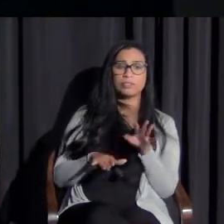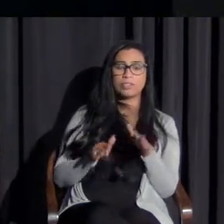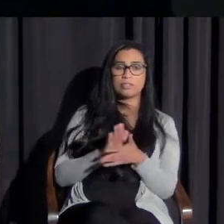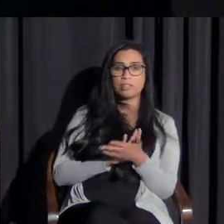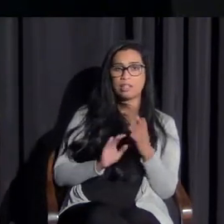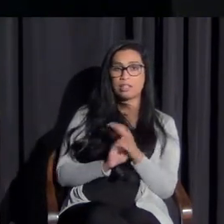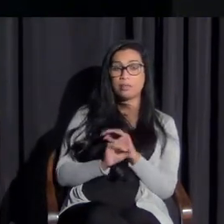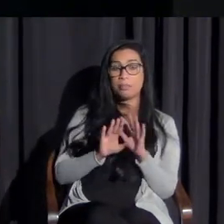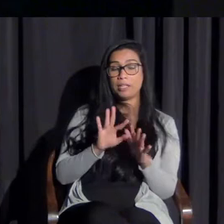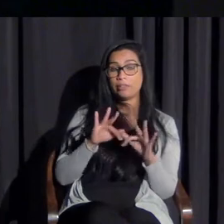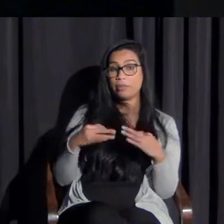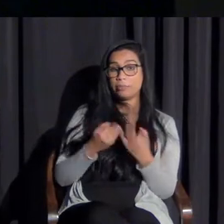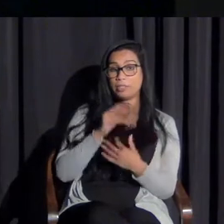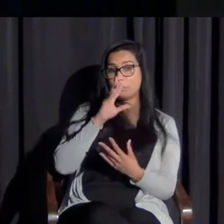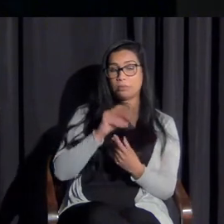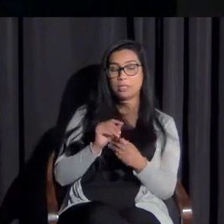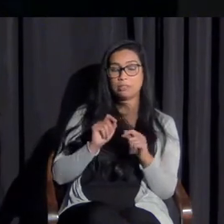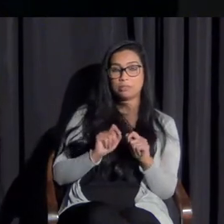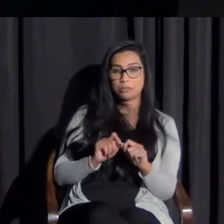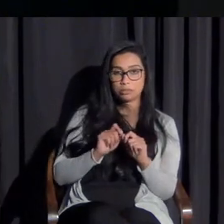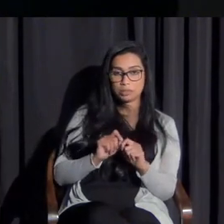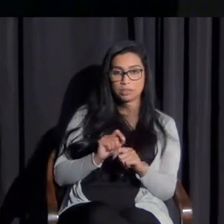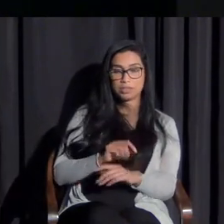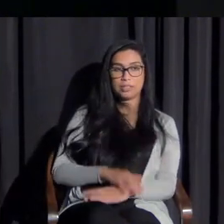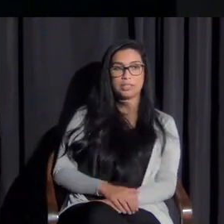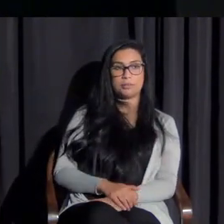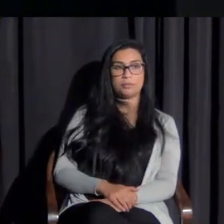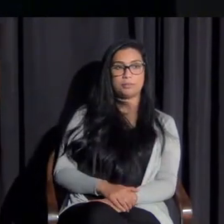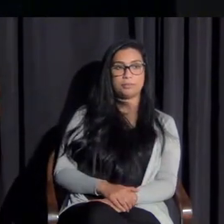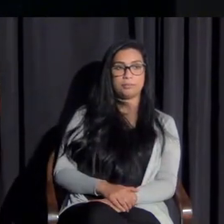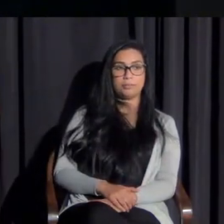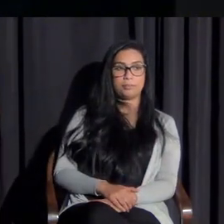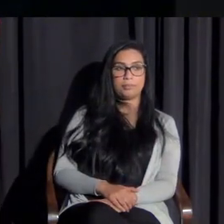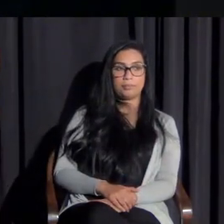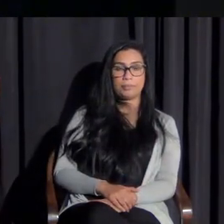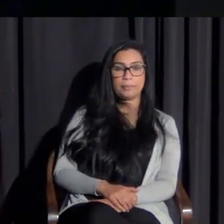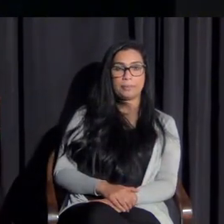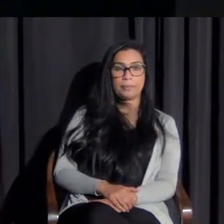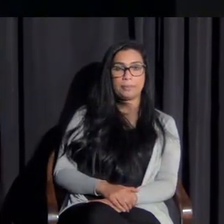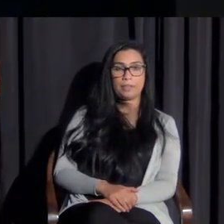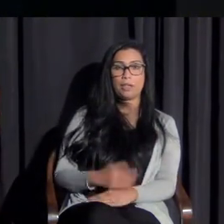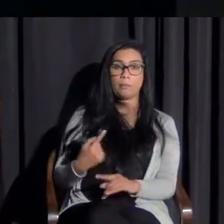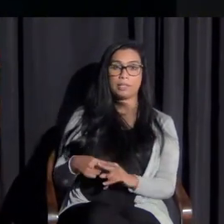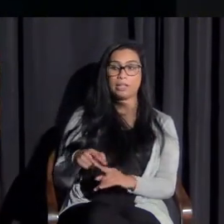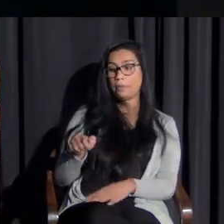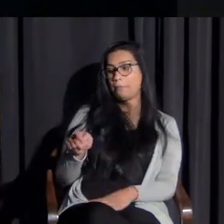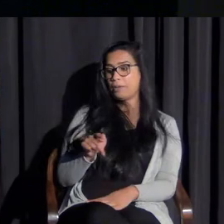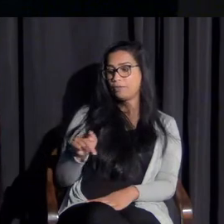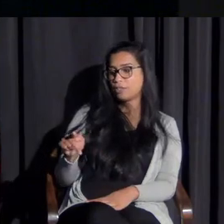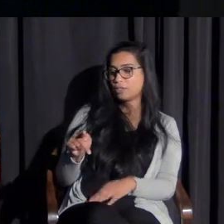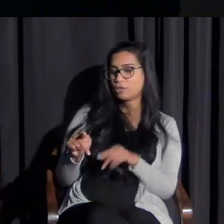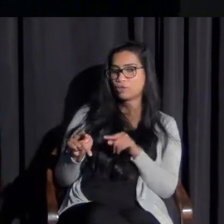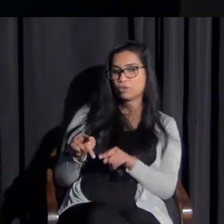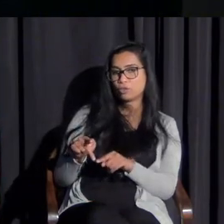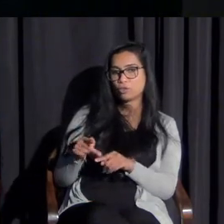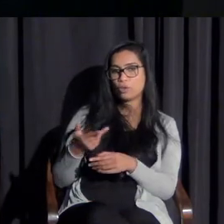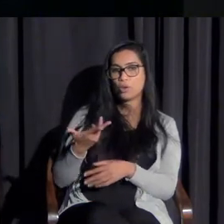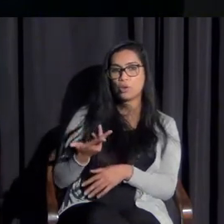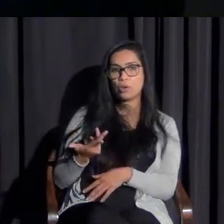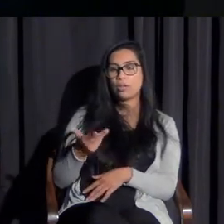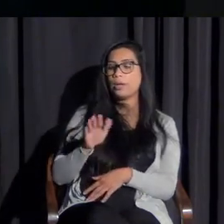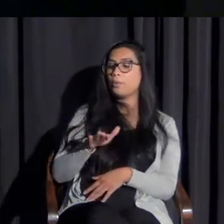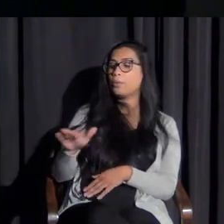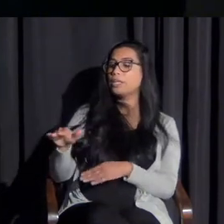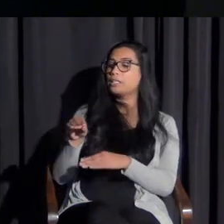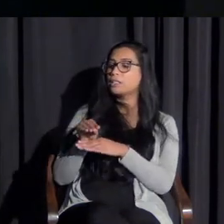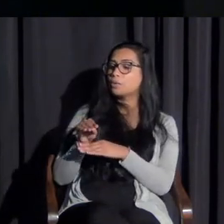famílias compreendam e não, não olhem ah, por que, que determinada professora está ali com as crianças e a